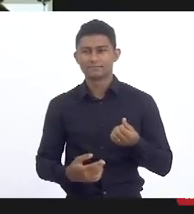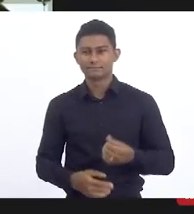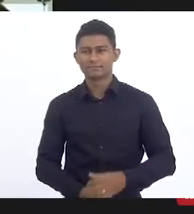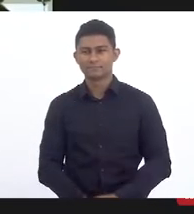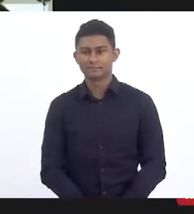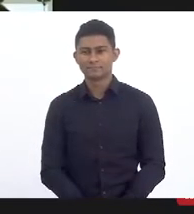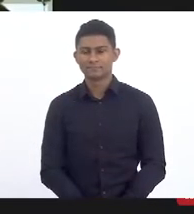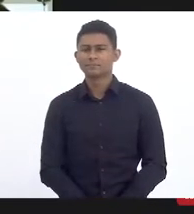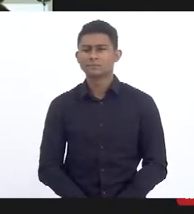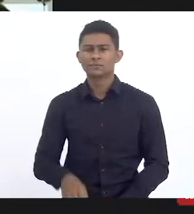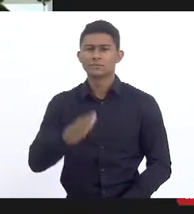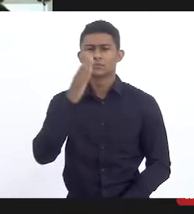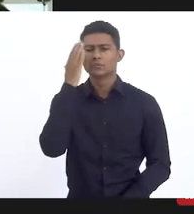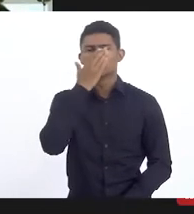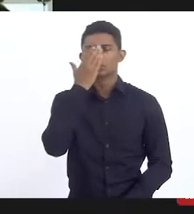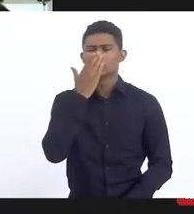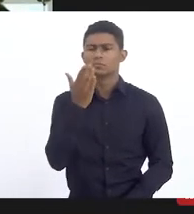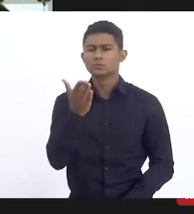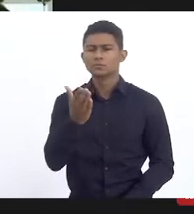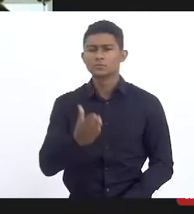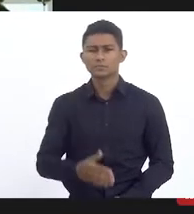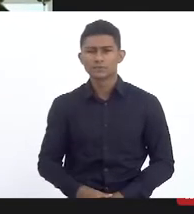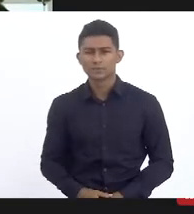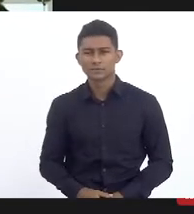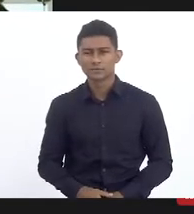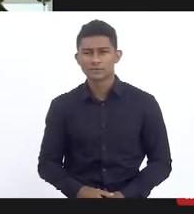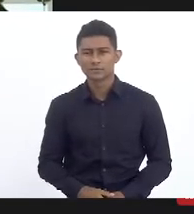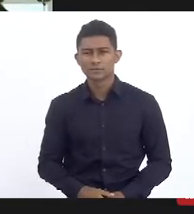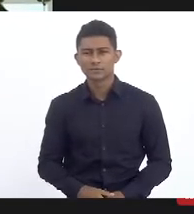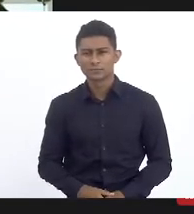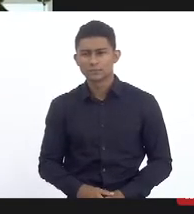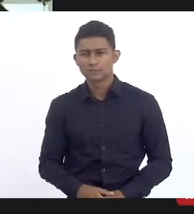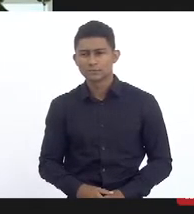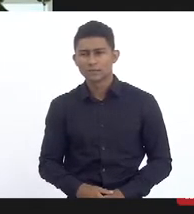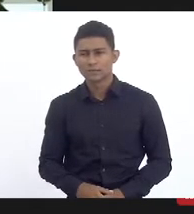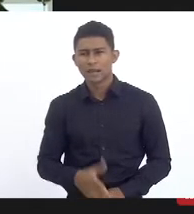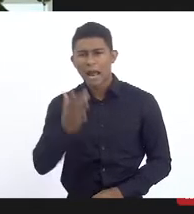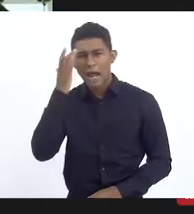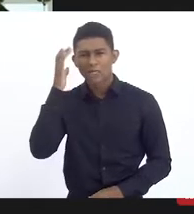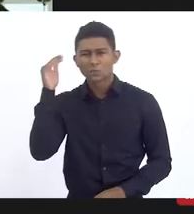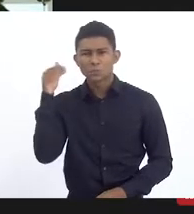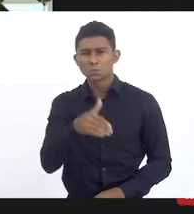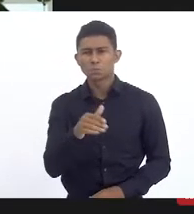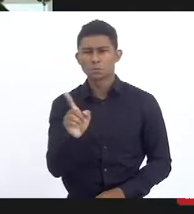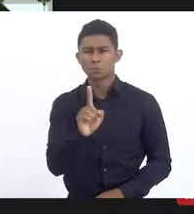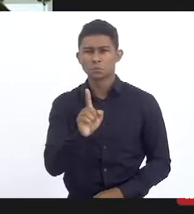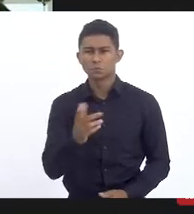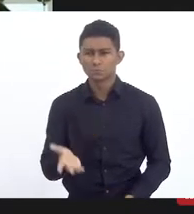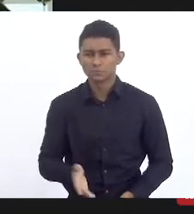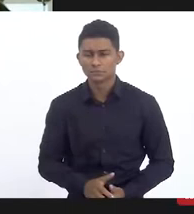Mas eu não estou vendo, entendeu? Zamit não está aqui, não.